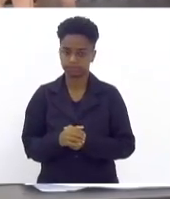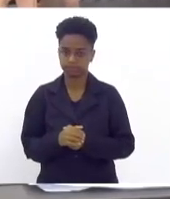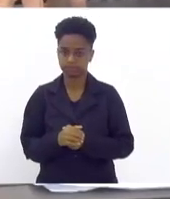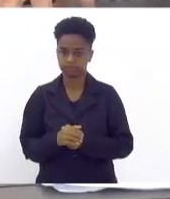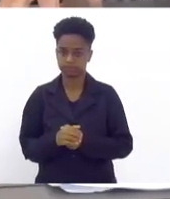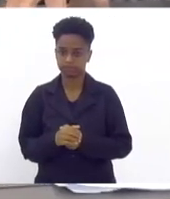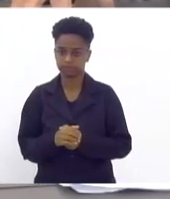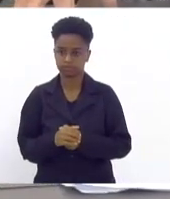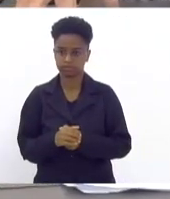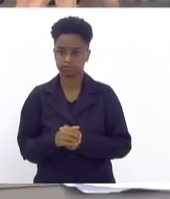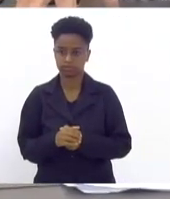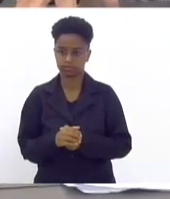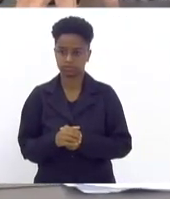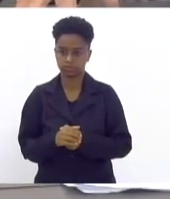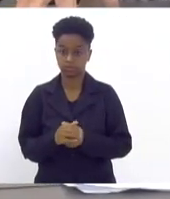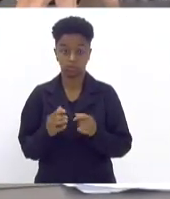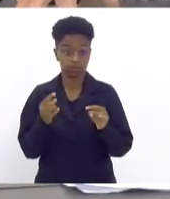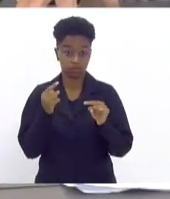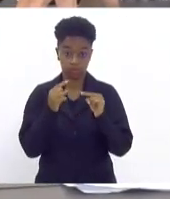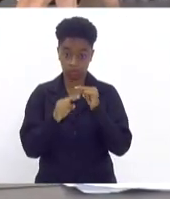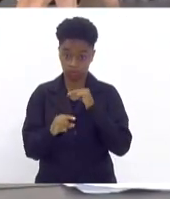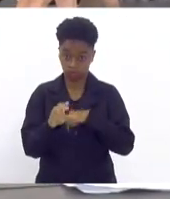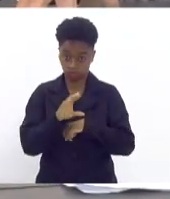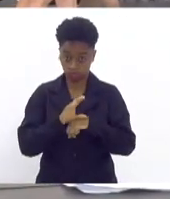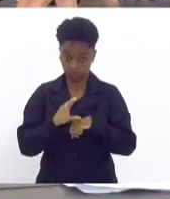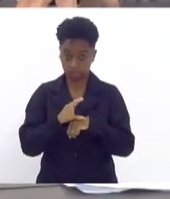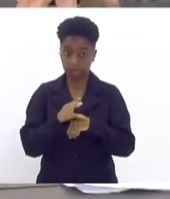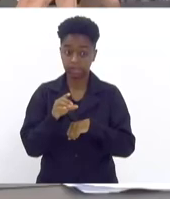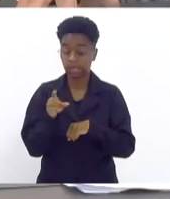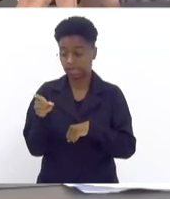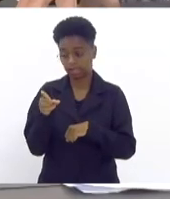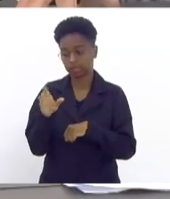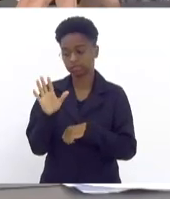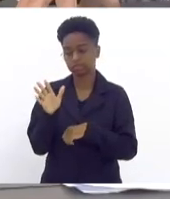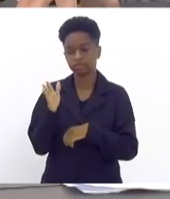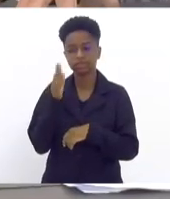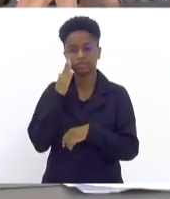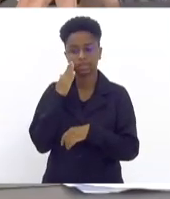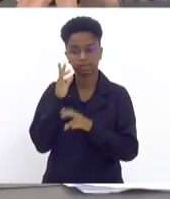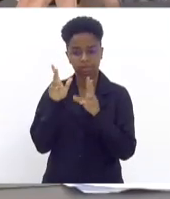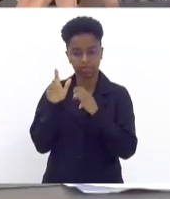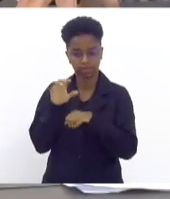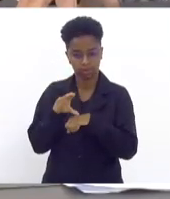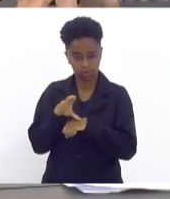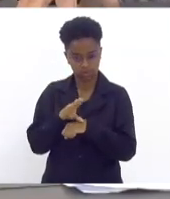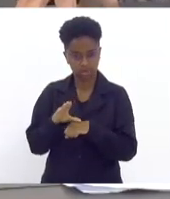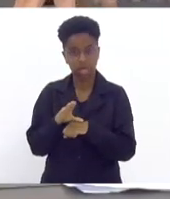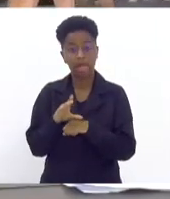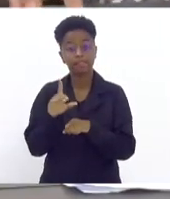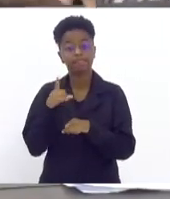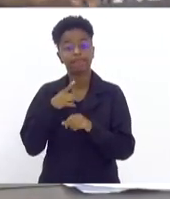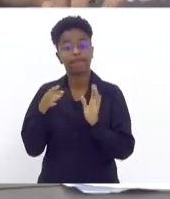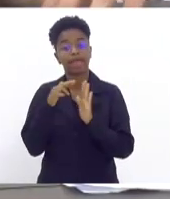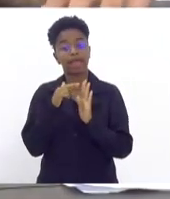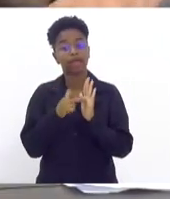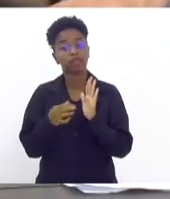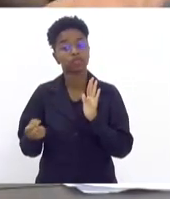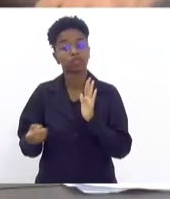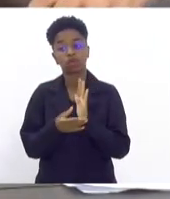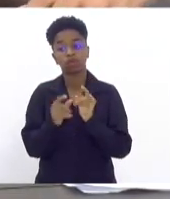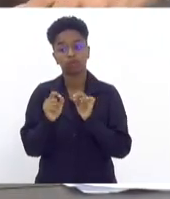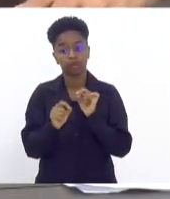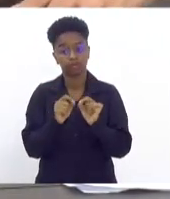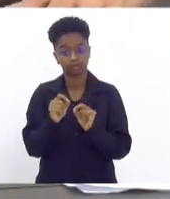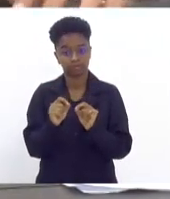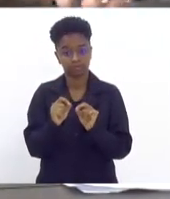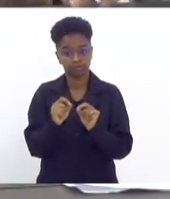é um constitucionalista, um conhecedor, e que criou aqui uma nova norma, que é a seguinte: